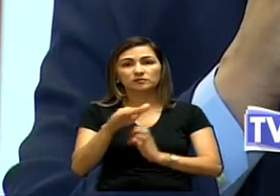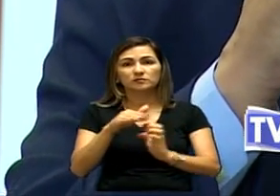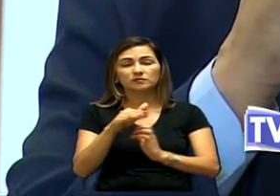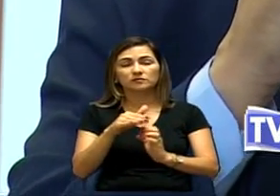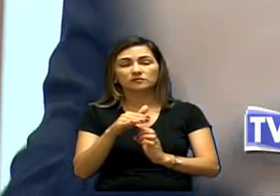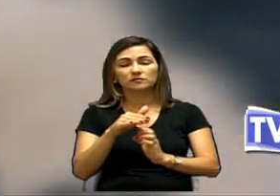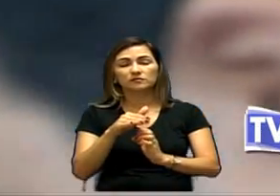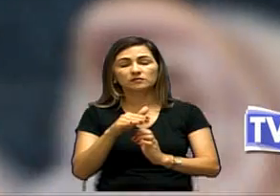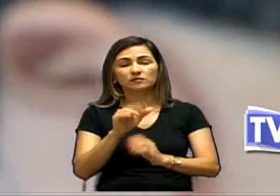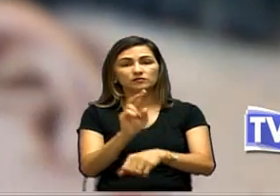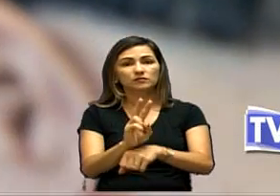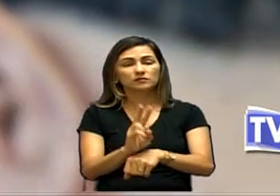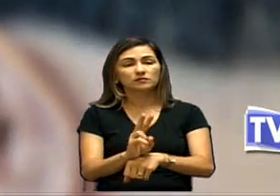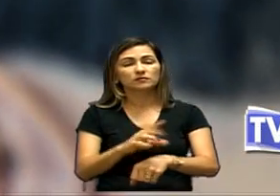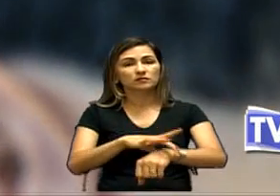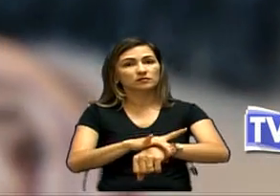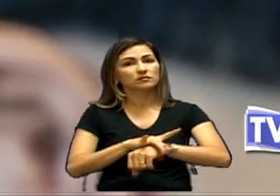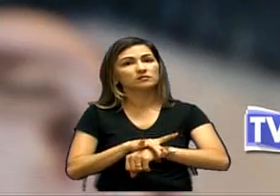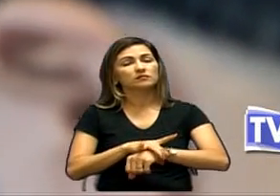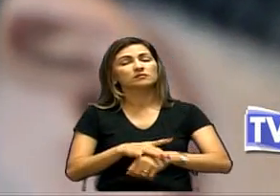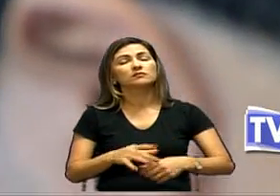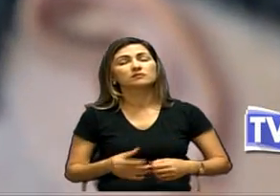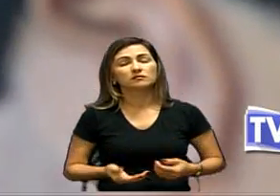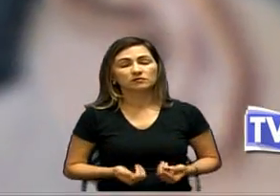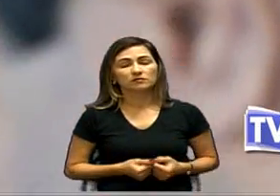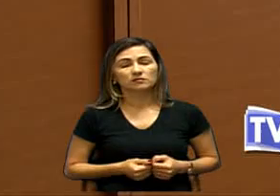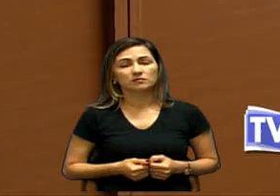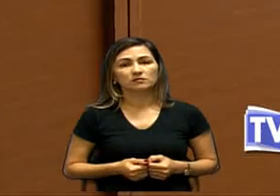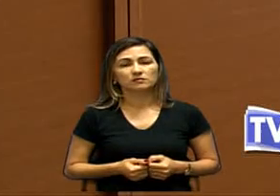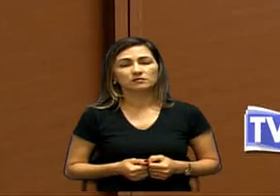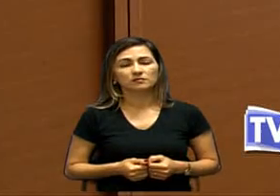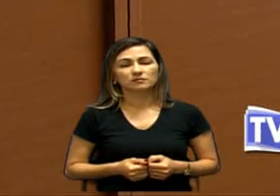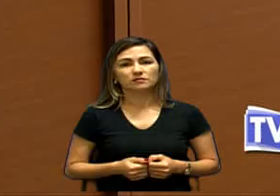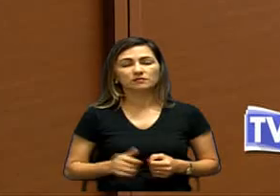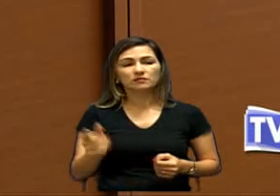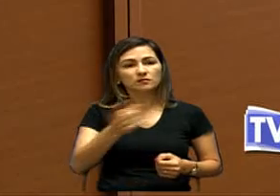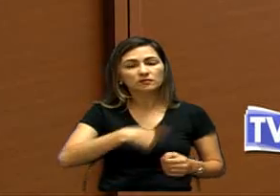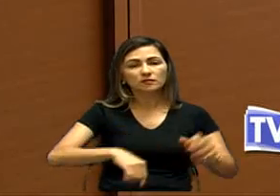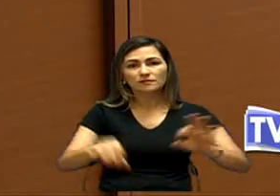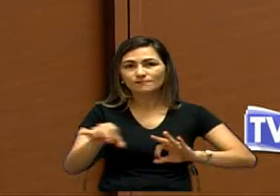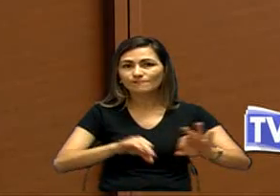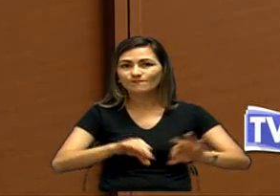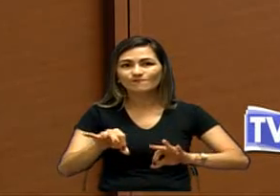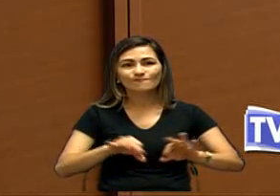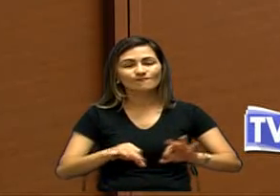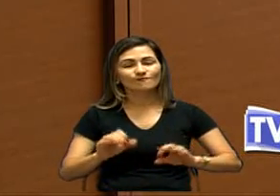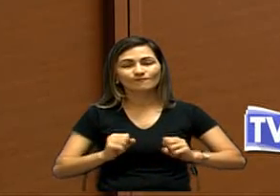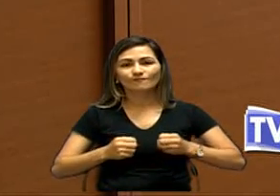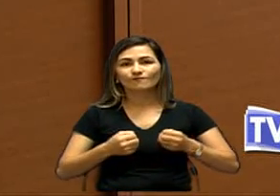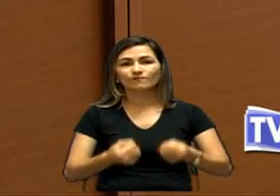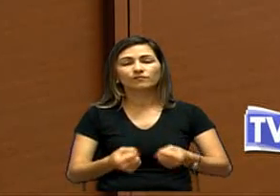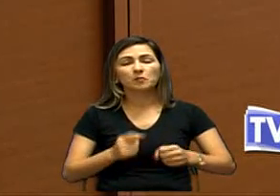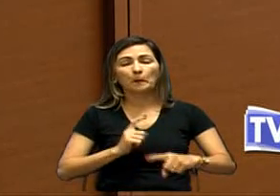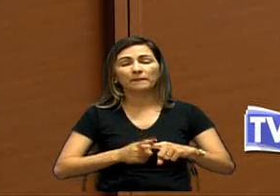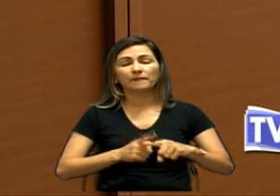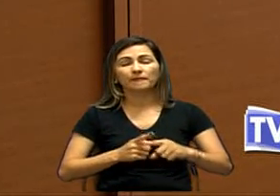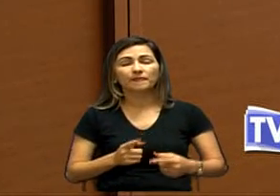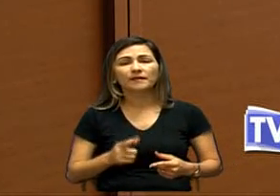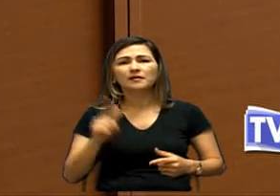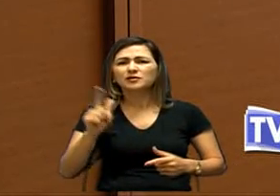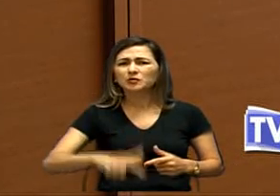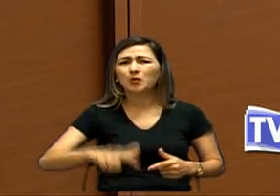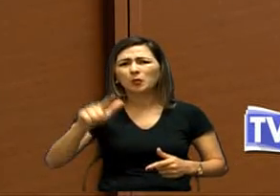precisamos trabalhar nesse legislativo para que isso ocorra o quanto antes. Sim. A gente não pode mais admitir que situações como